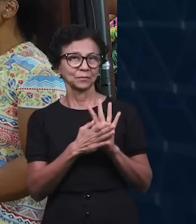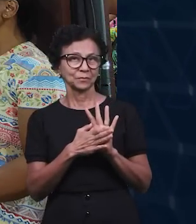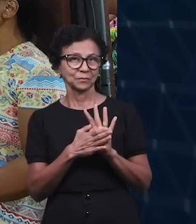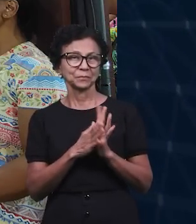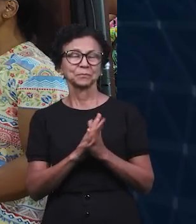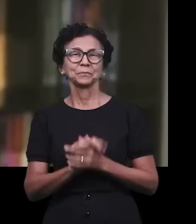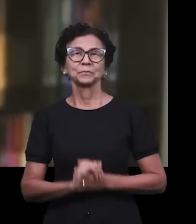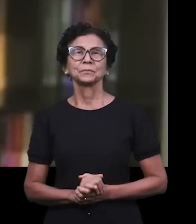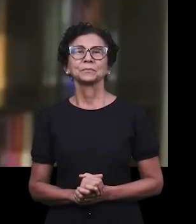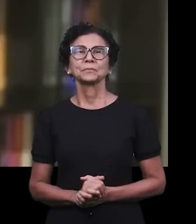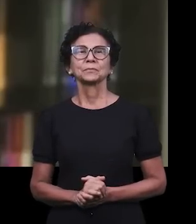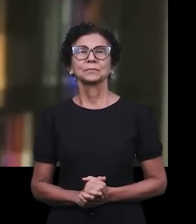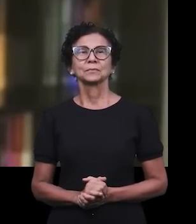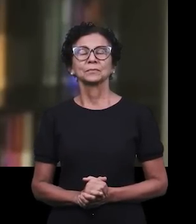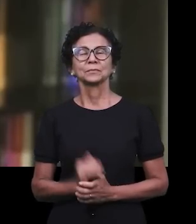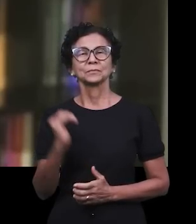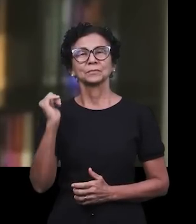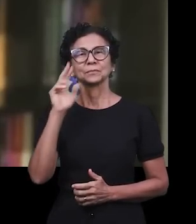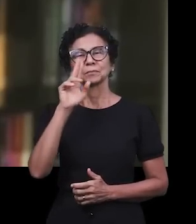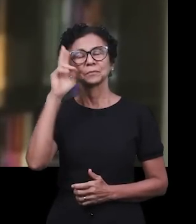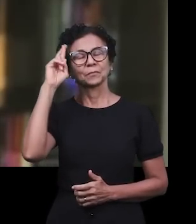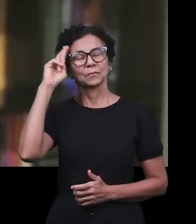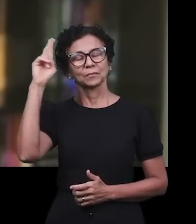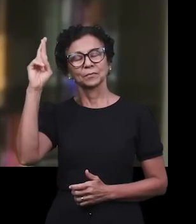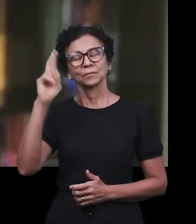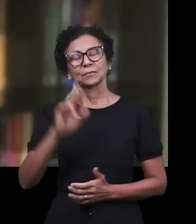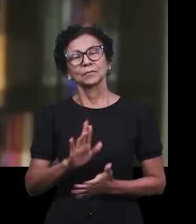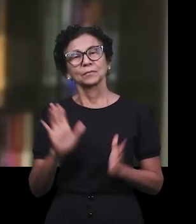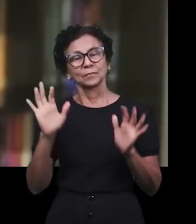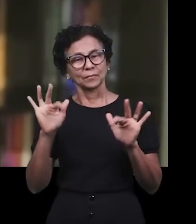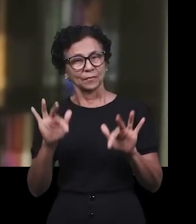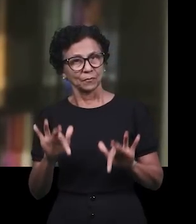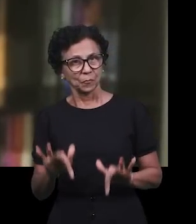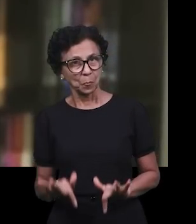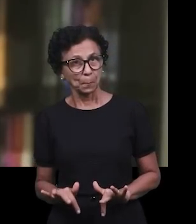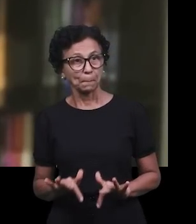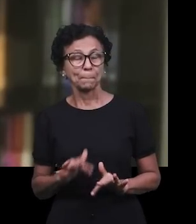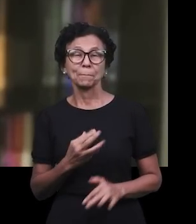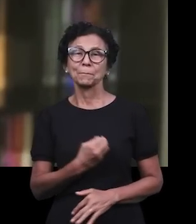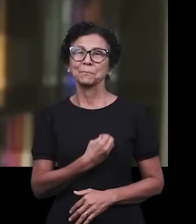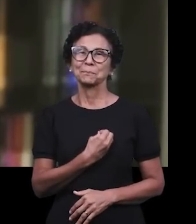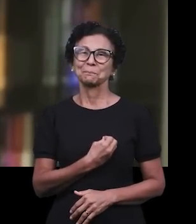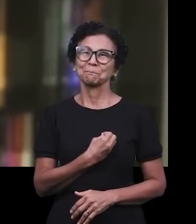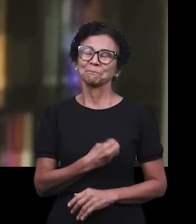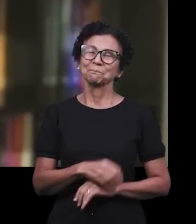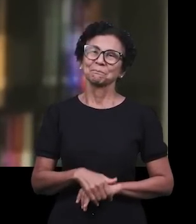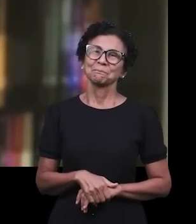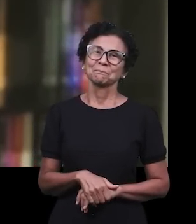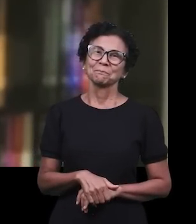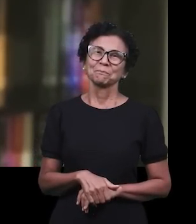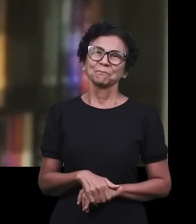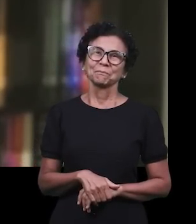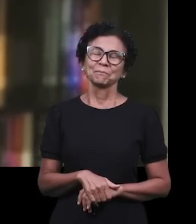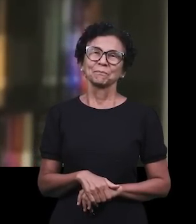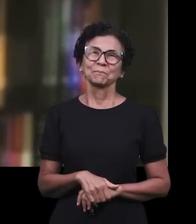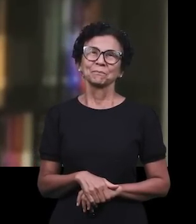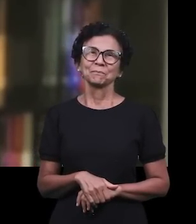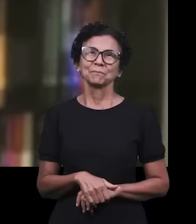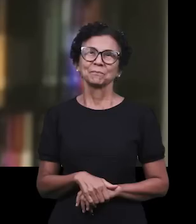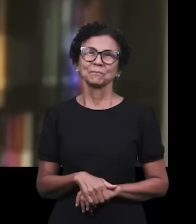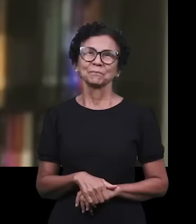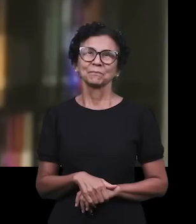igrejas de Barra Mansa. Louvado seja o nome do Senhor. Meus irmãos, nós encerramos aqui a participação das igrejas do estado do Rio de